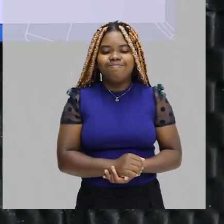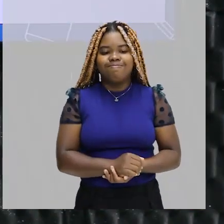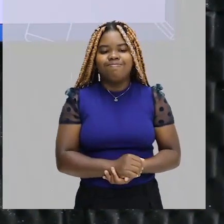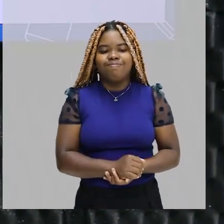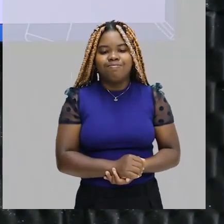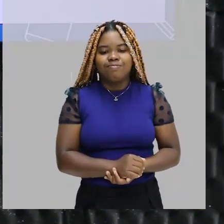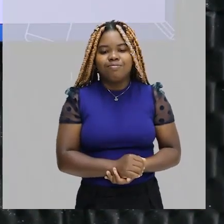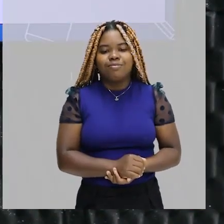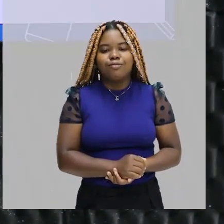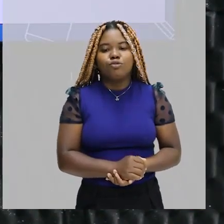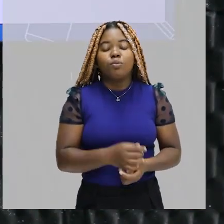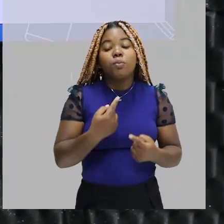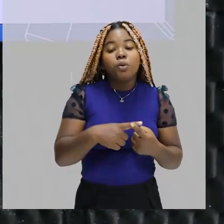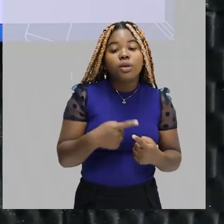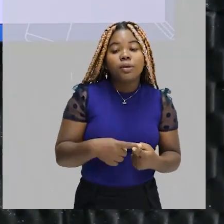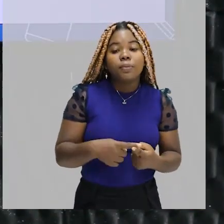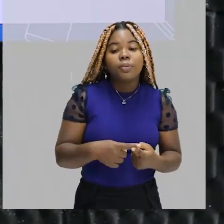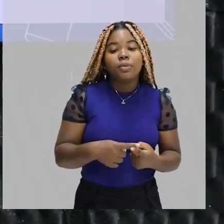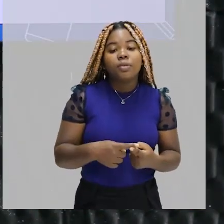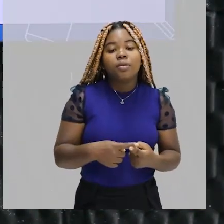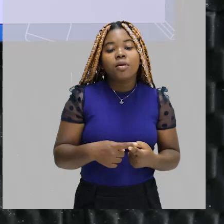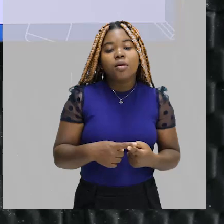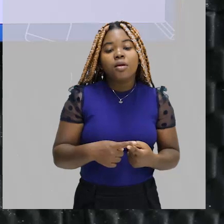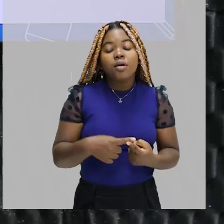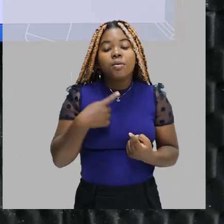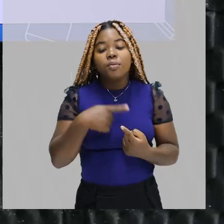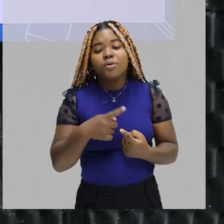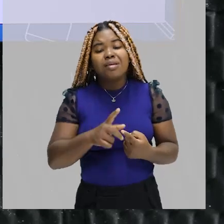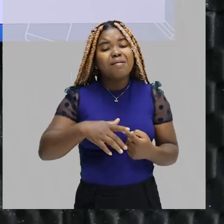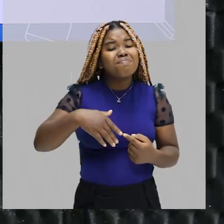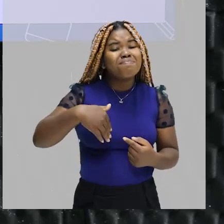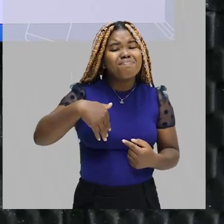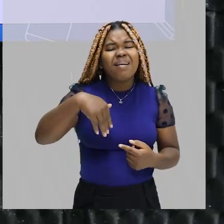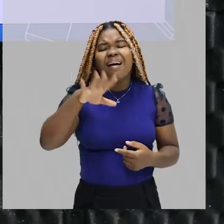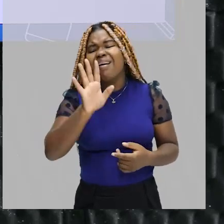dá conta de quase metade, de mais da